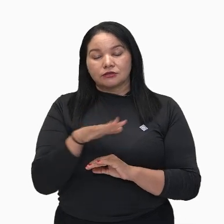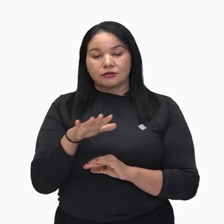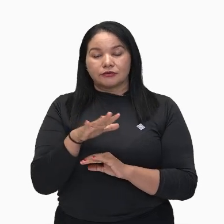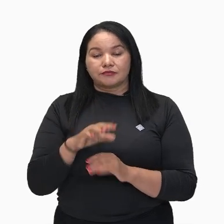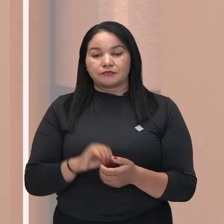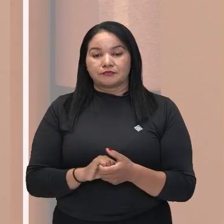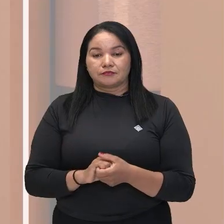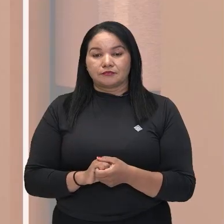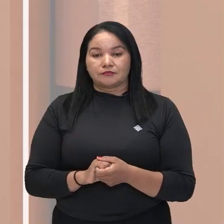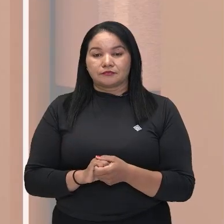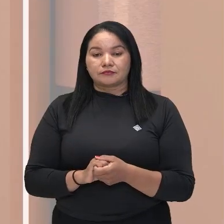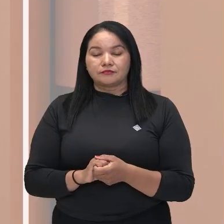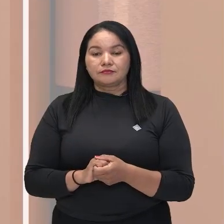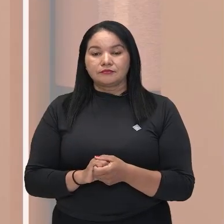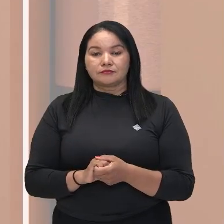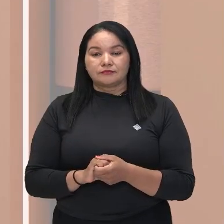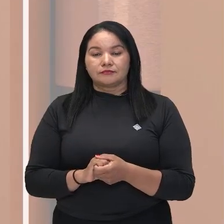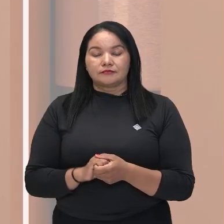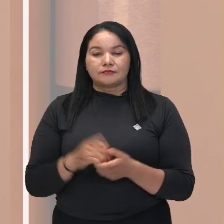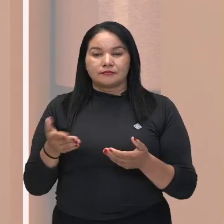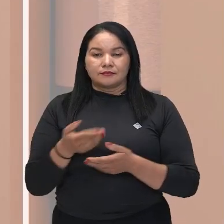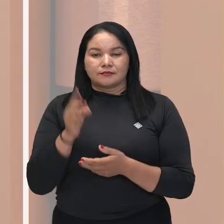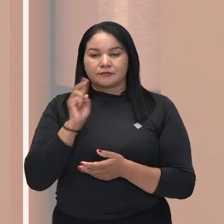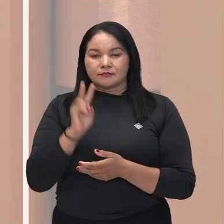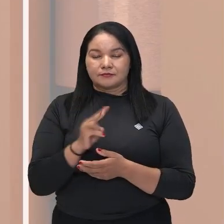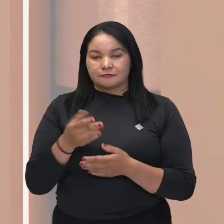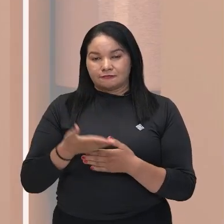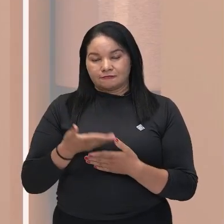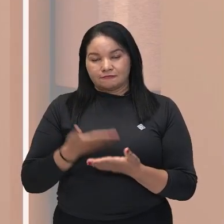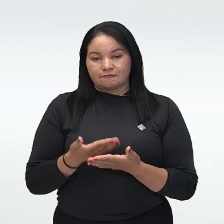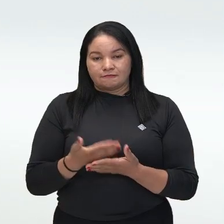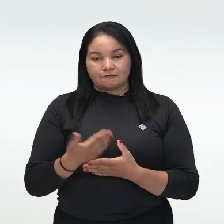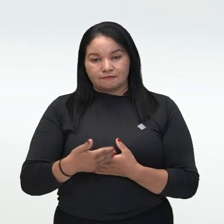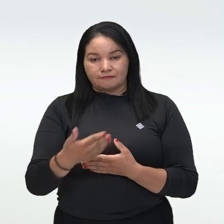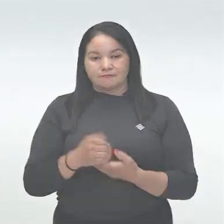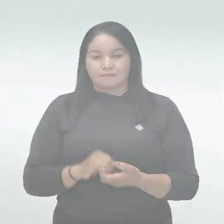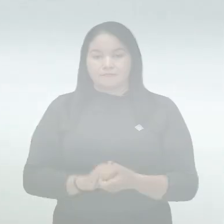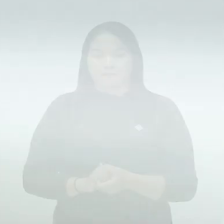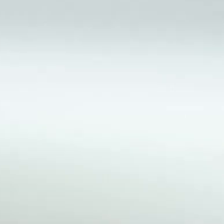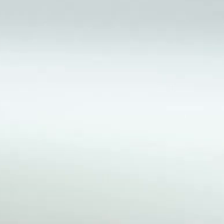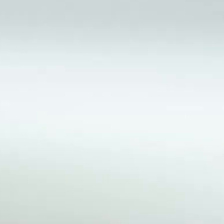aspectos gerais. Vamos agora para o momento da nossa aula.